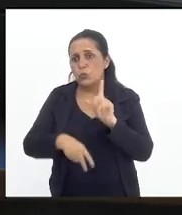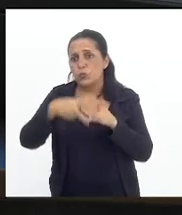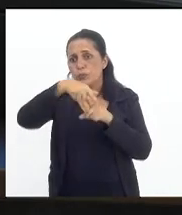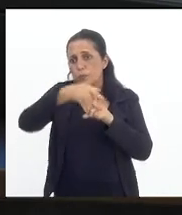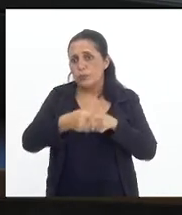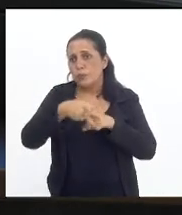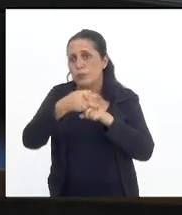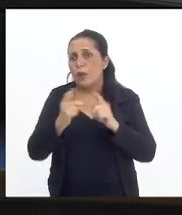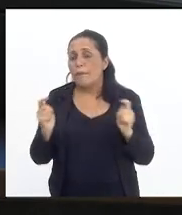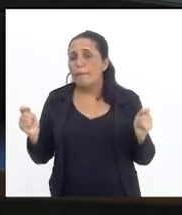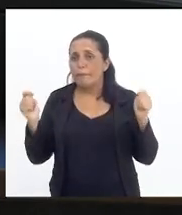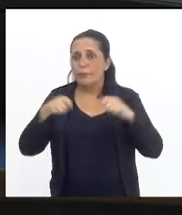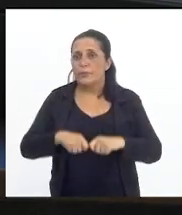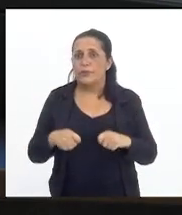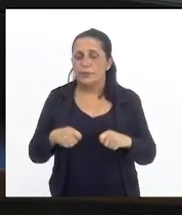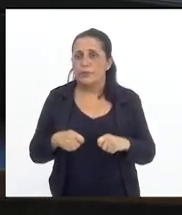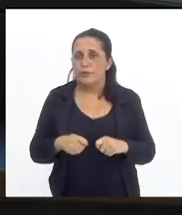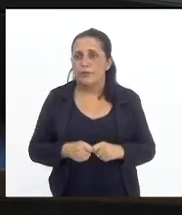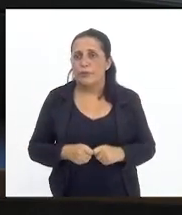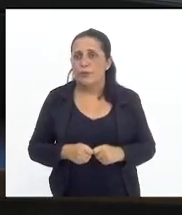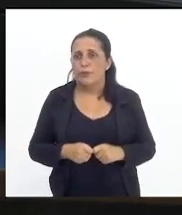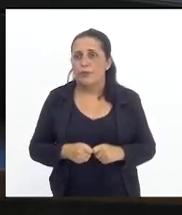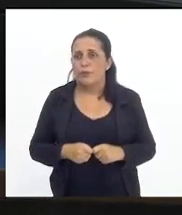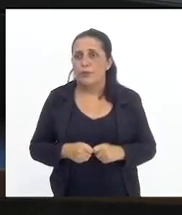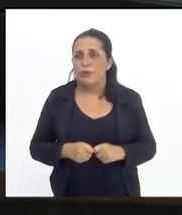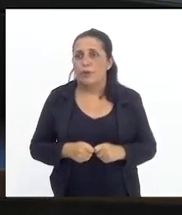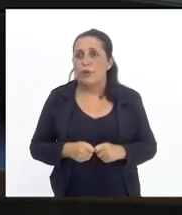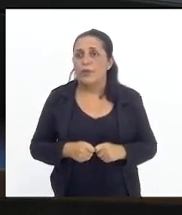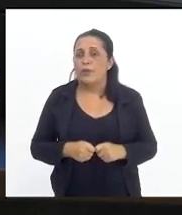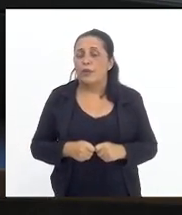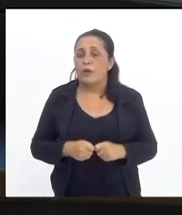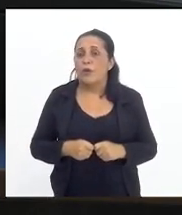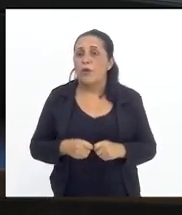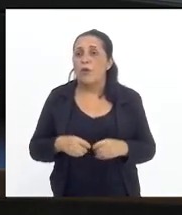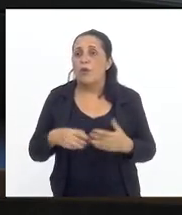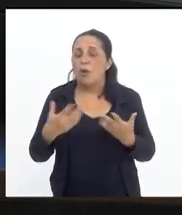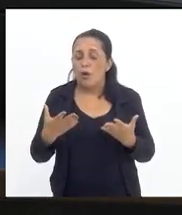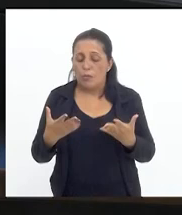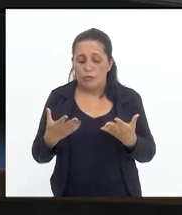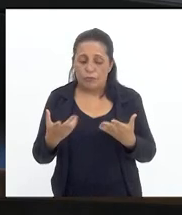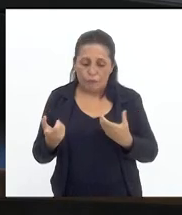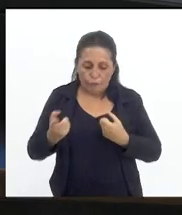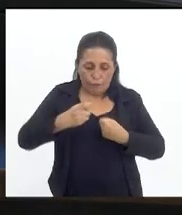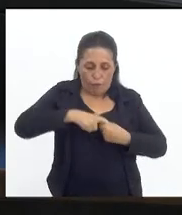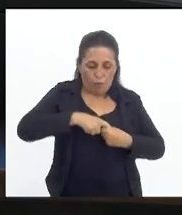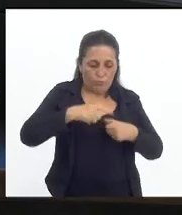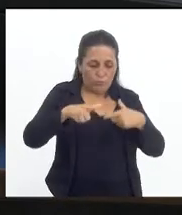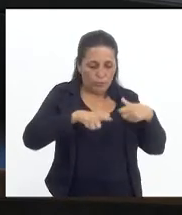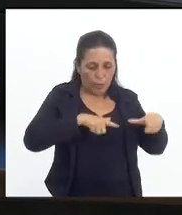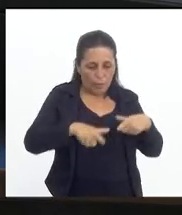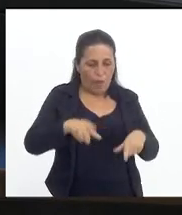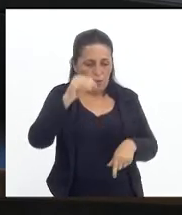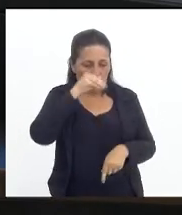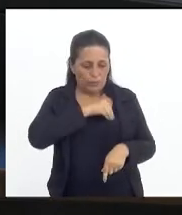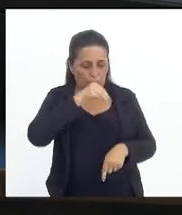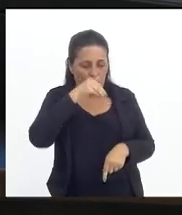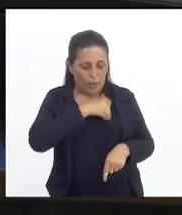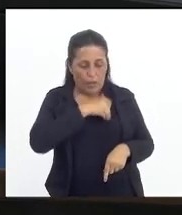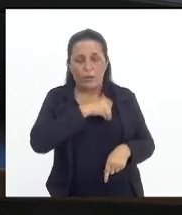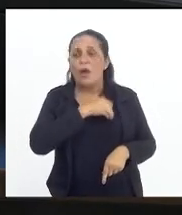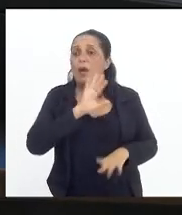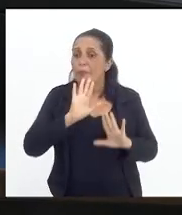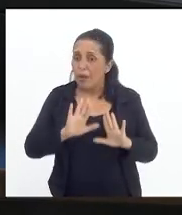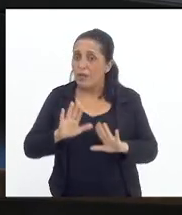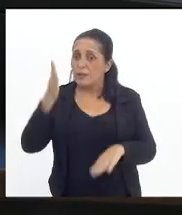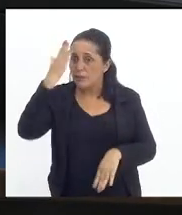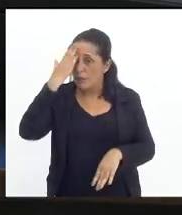ser possível é com a retomada do emprego e da renda nós entendemos que